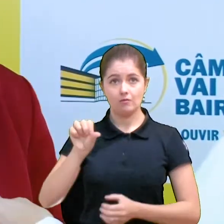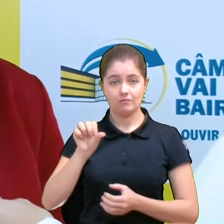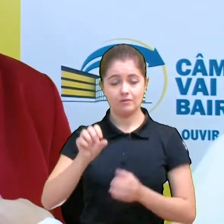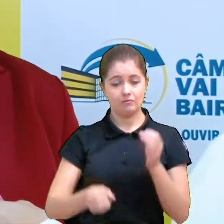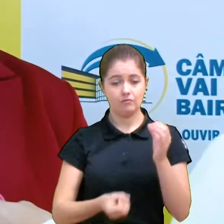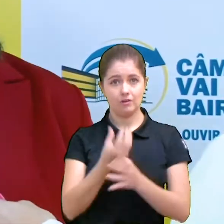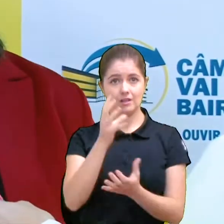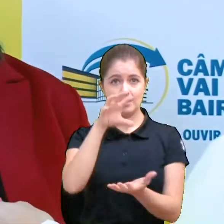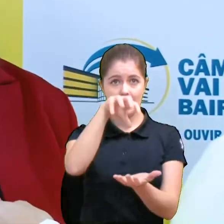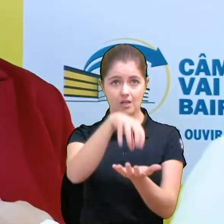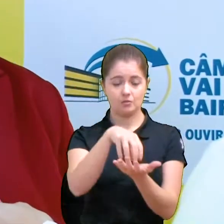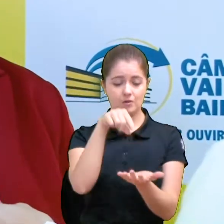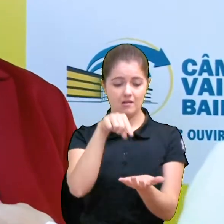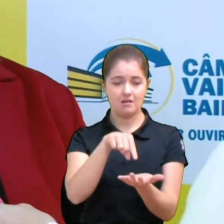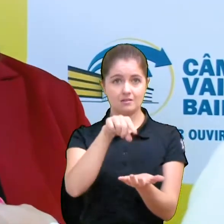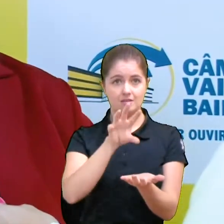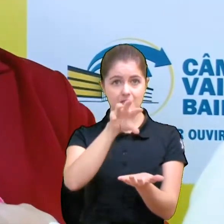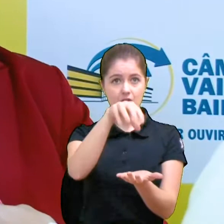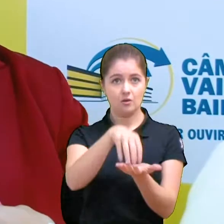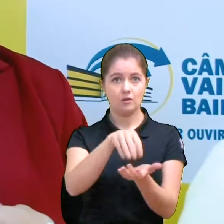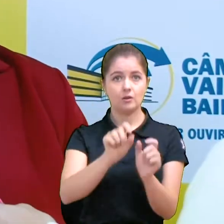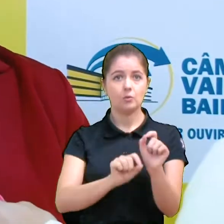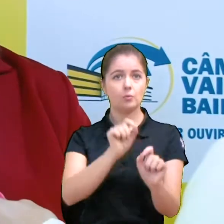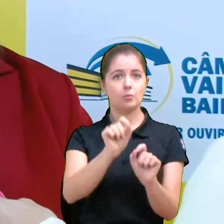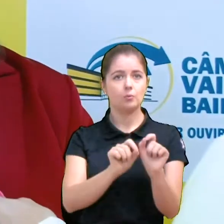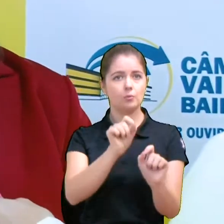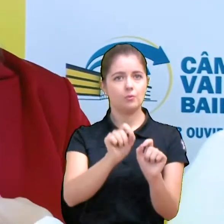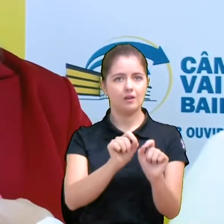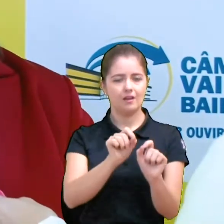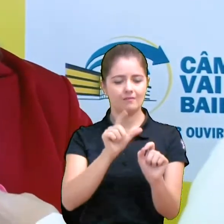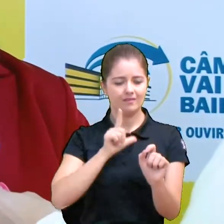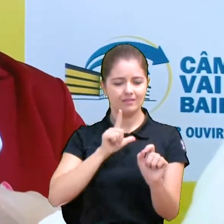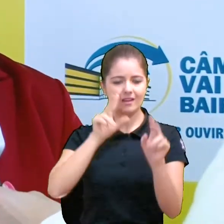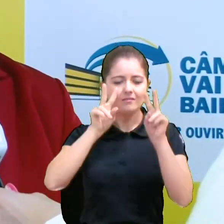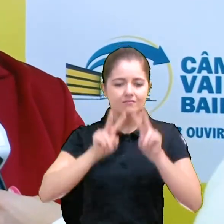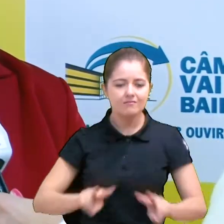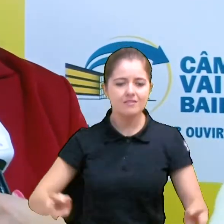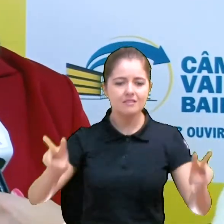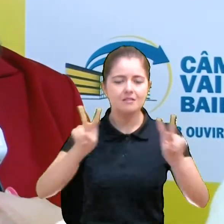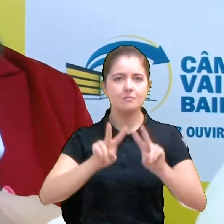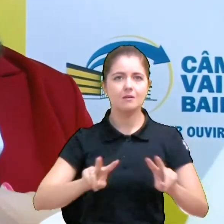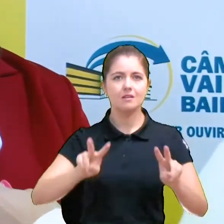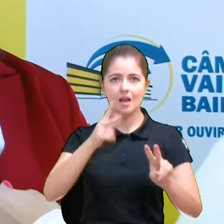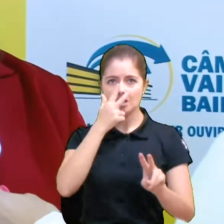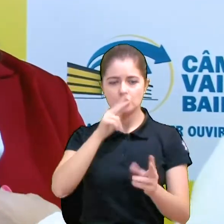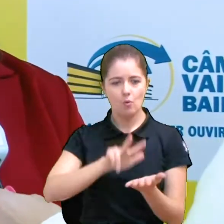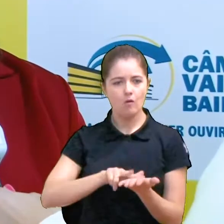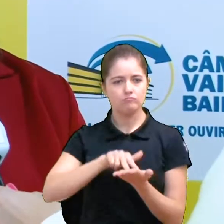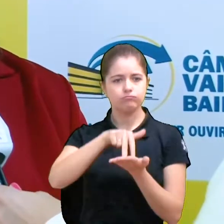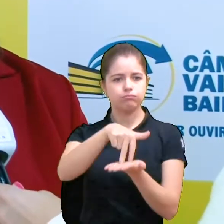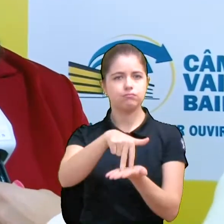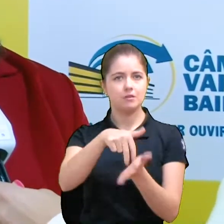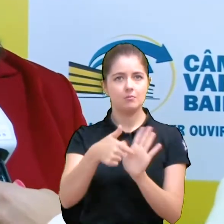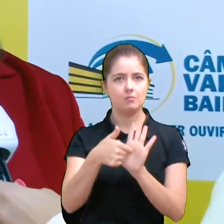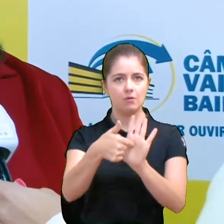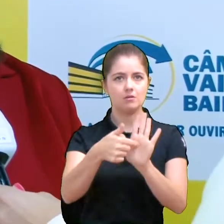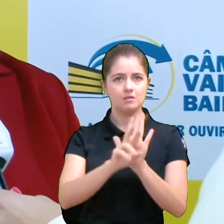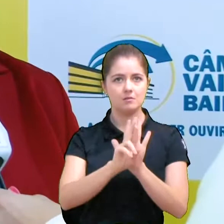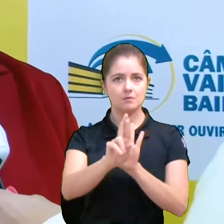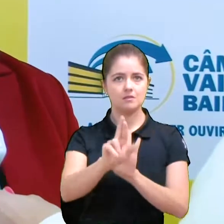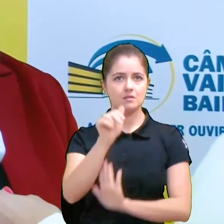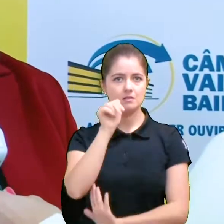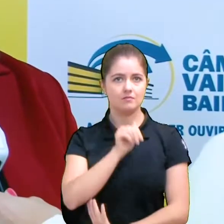que é um órgão que faz com que haja uma visibilidade, um destaque, essa representação feminina. Se